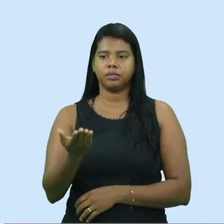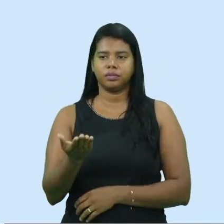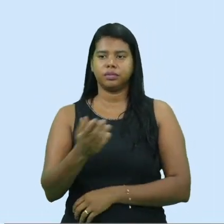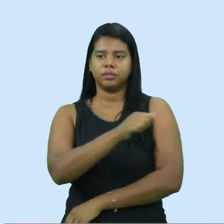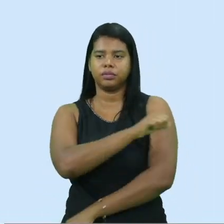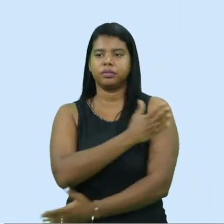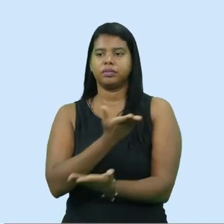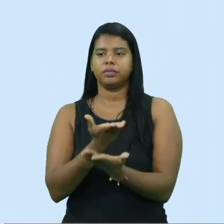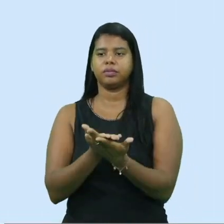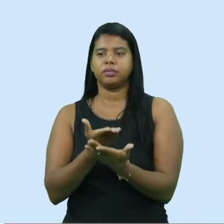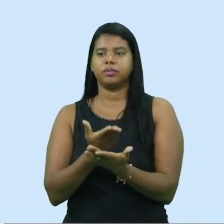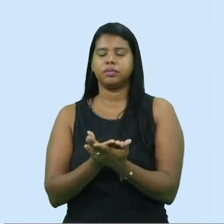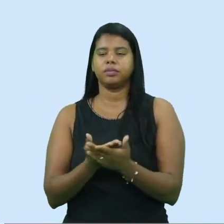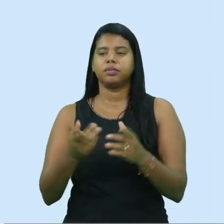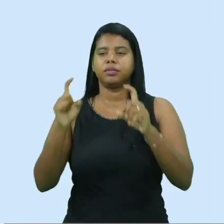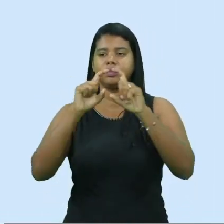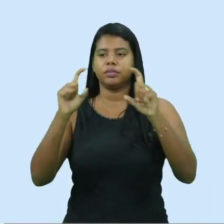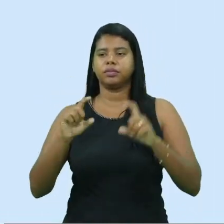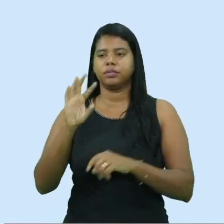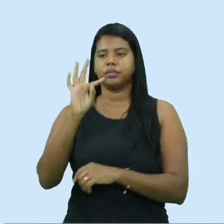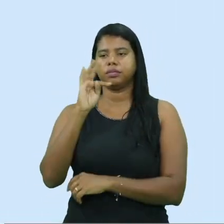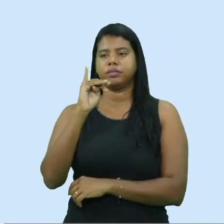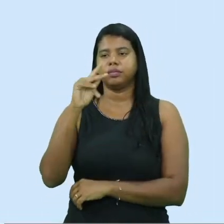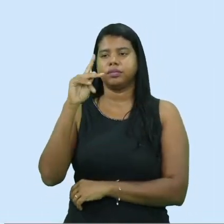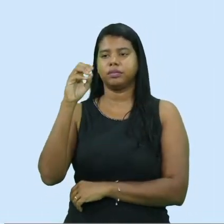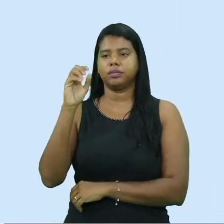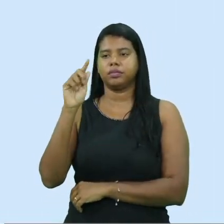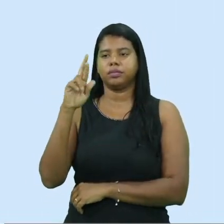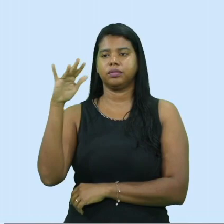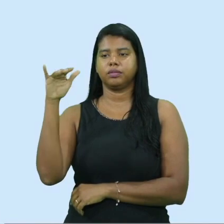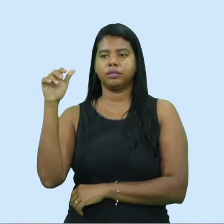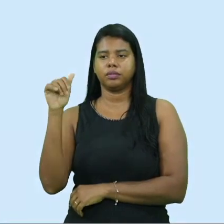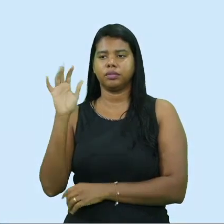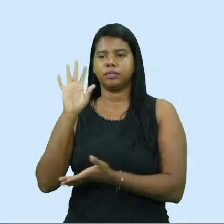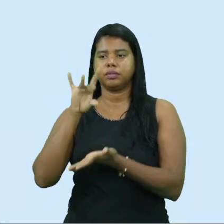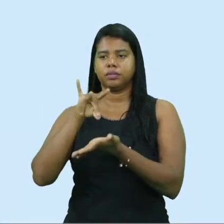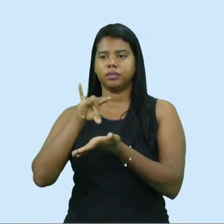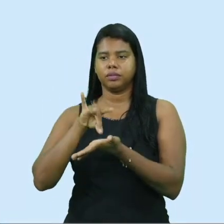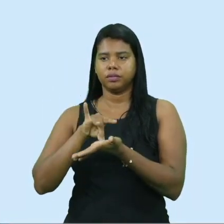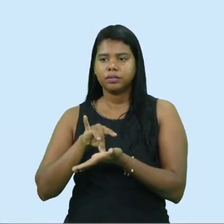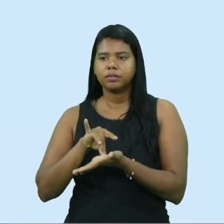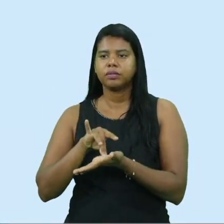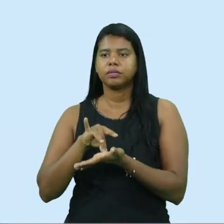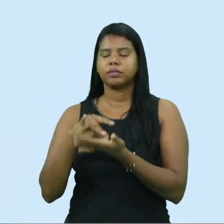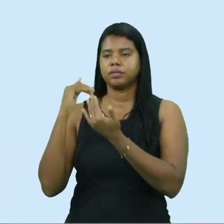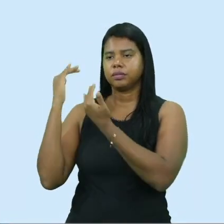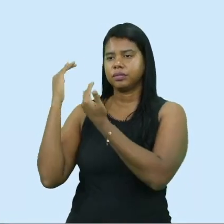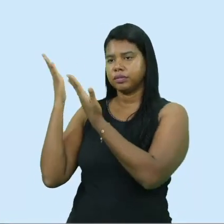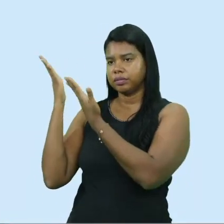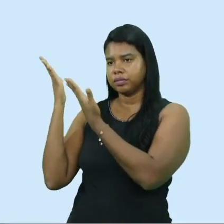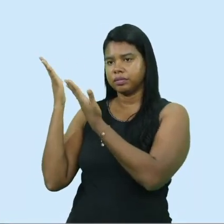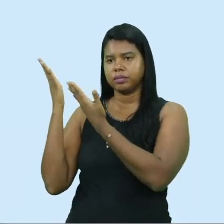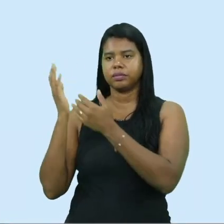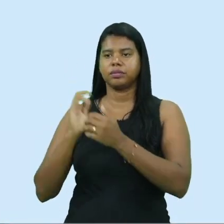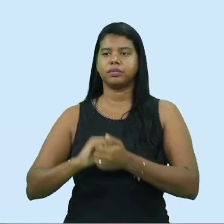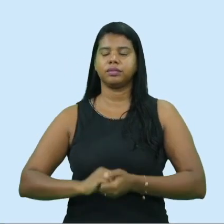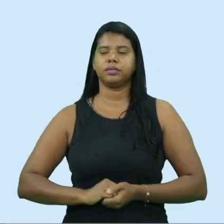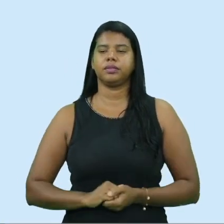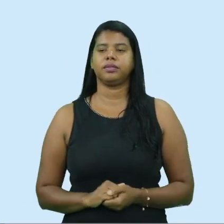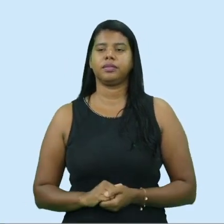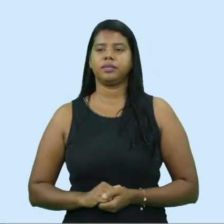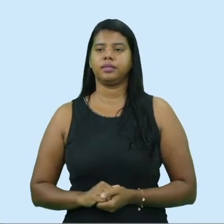que é sobre a tipografia. E a gente vai falar alguns conceitos sobre a tipografia.